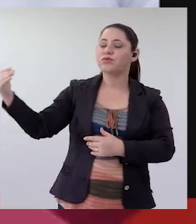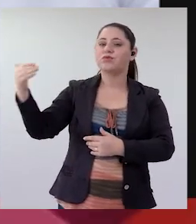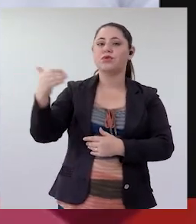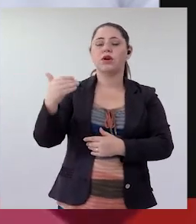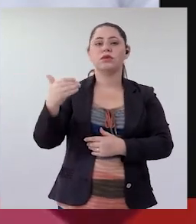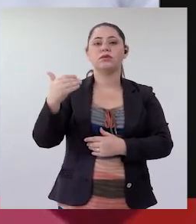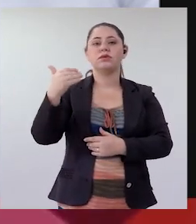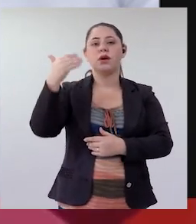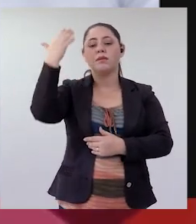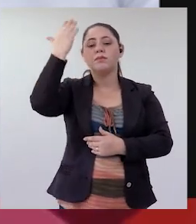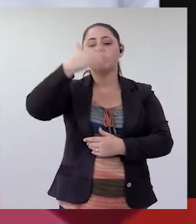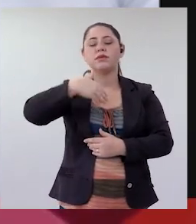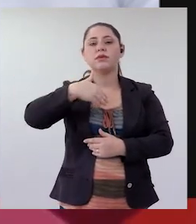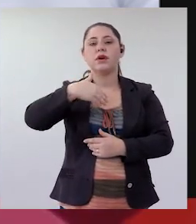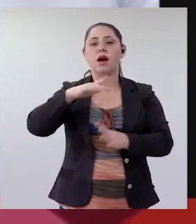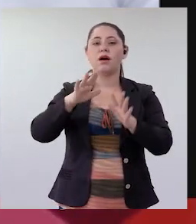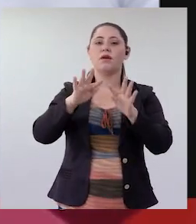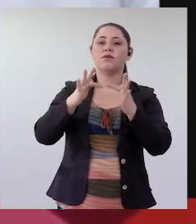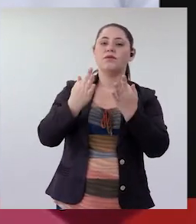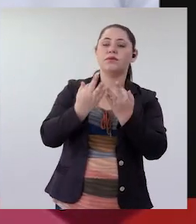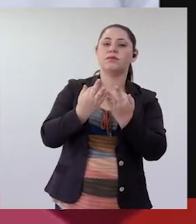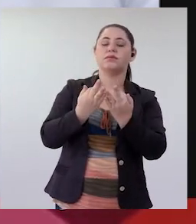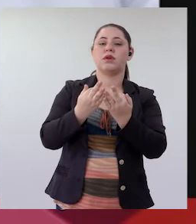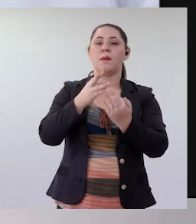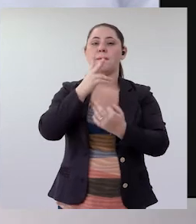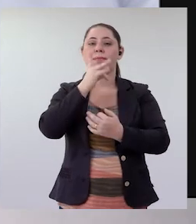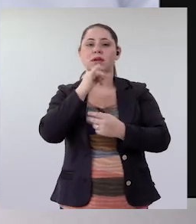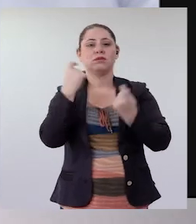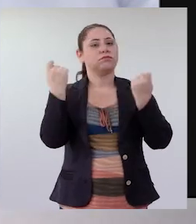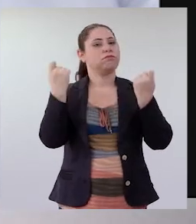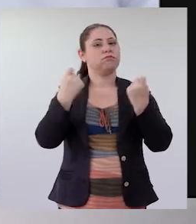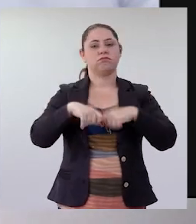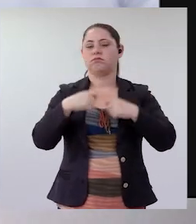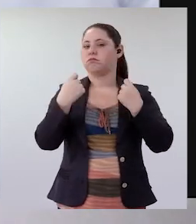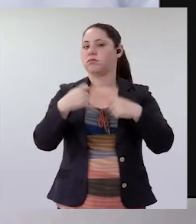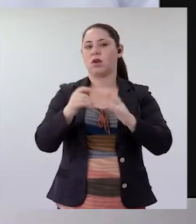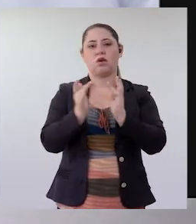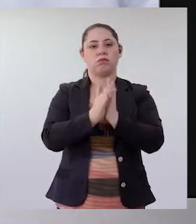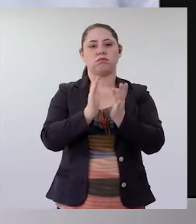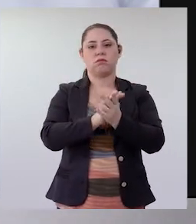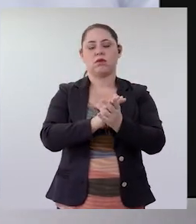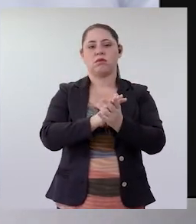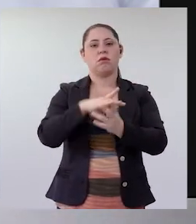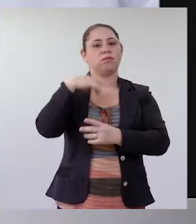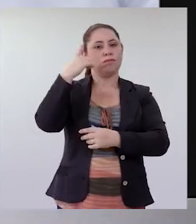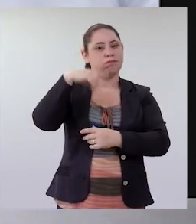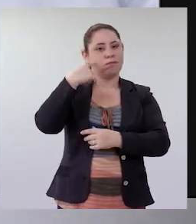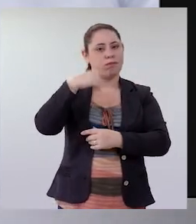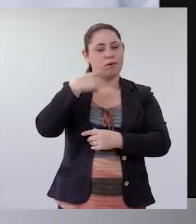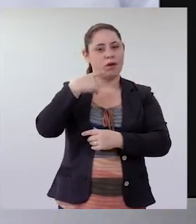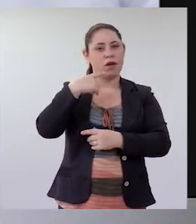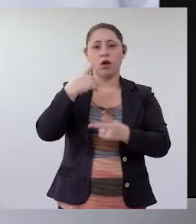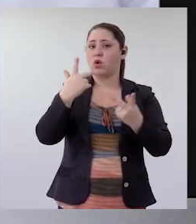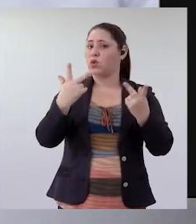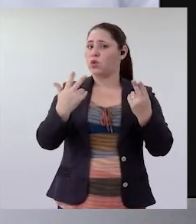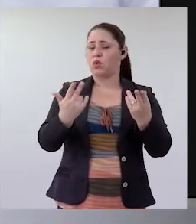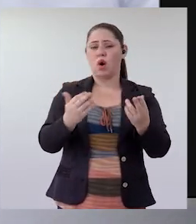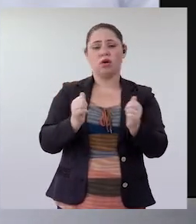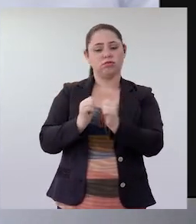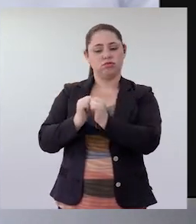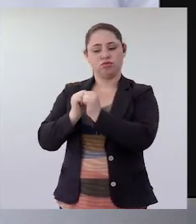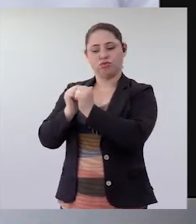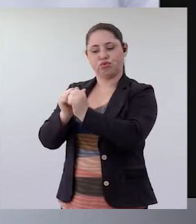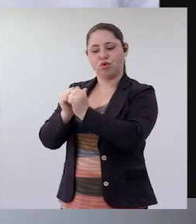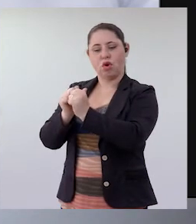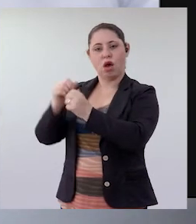da presença de um juiz de paz, e não necessita, no caso do casamento, da presença de um advogado. Assim como da união